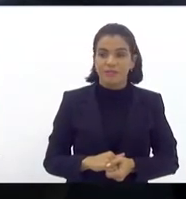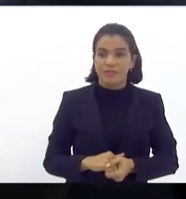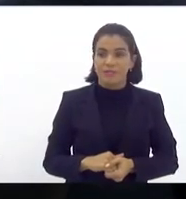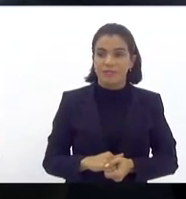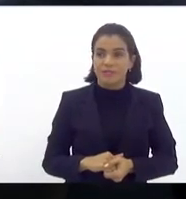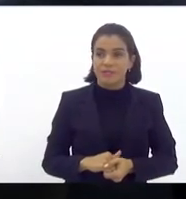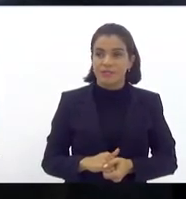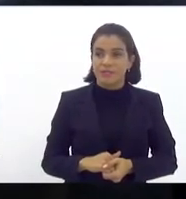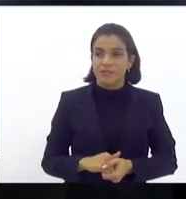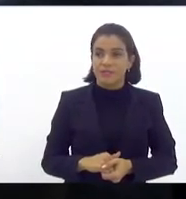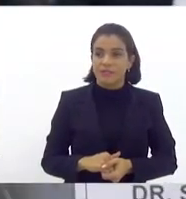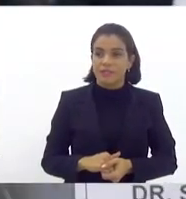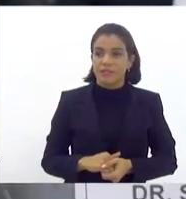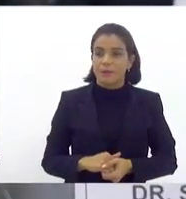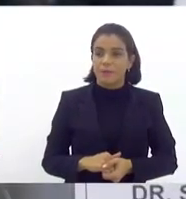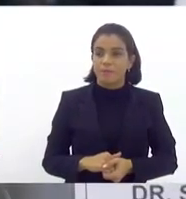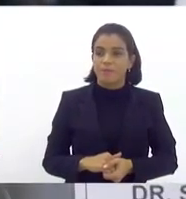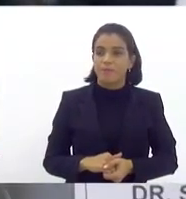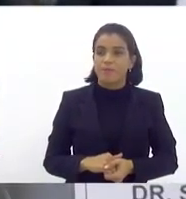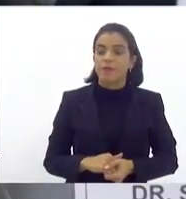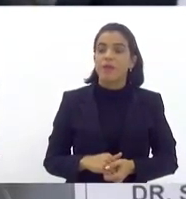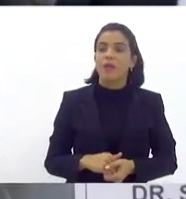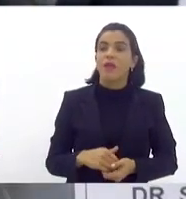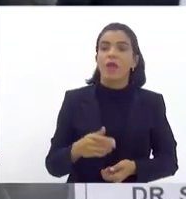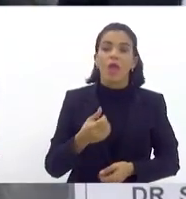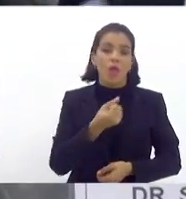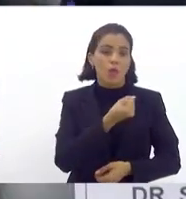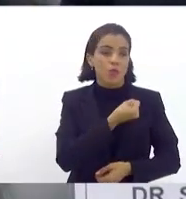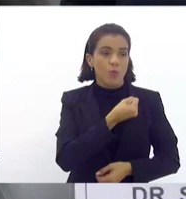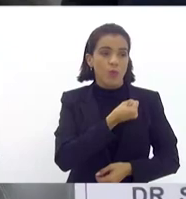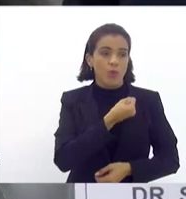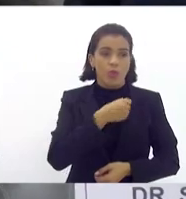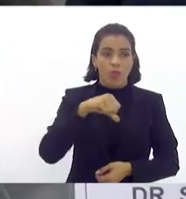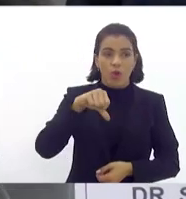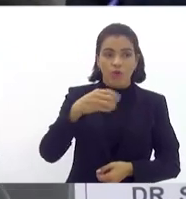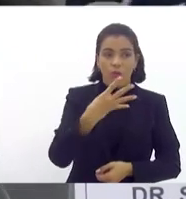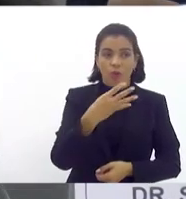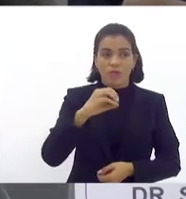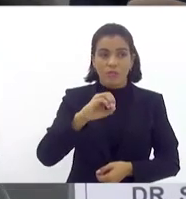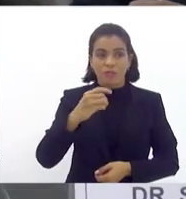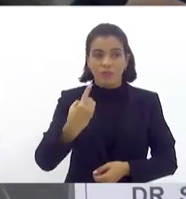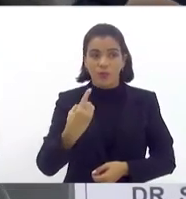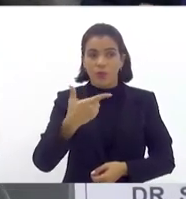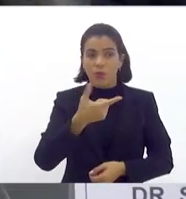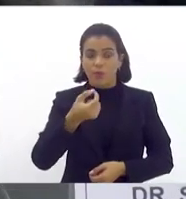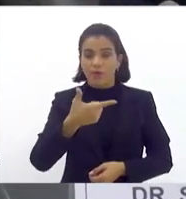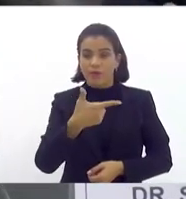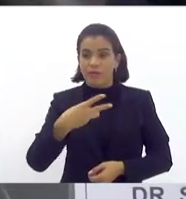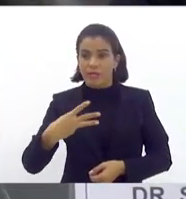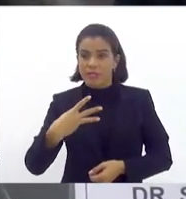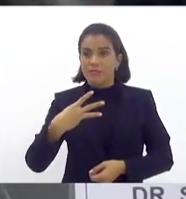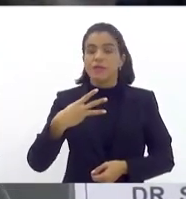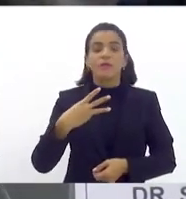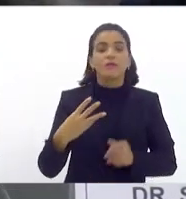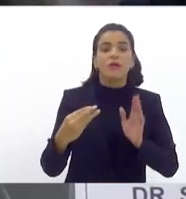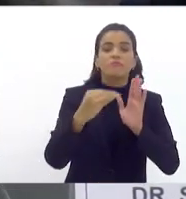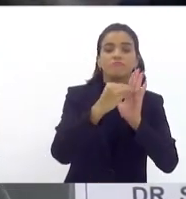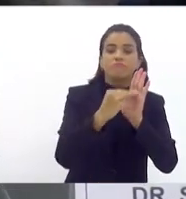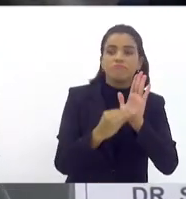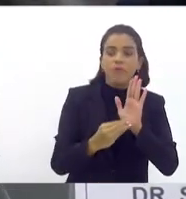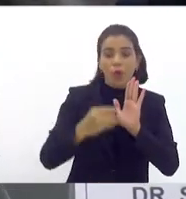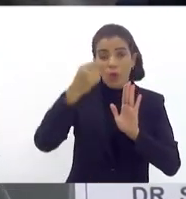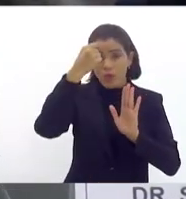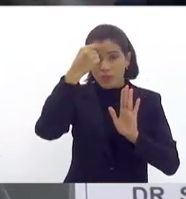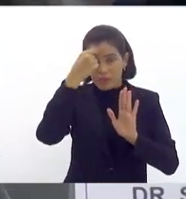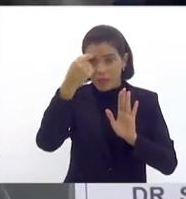PLs. De relatoria, deputado Fred Pacheco, 9 da pauta, 401 de 23, de autoria, deputado Luiz Cláudio Ribeiro, que institui o programa de conscientização